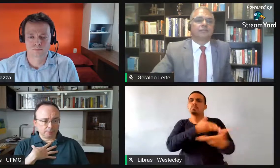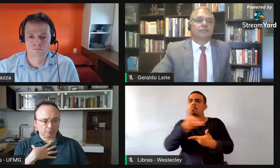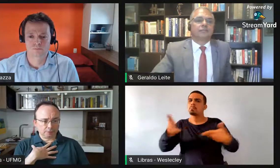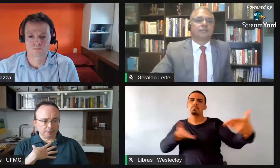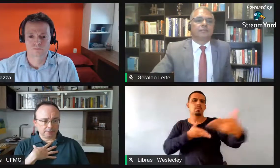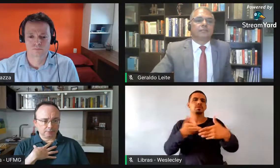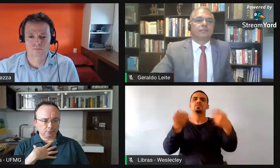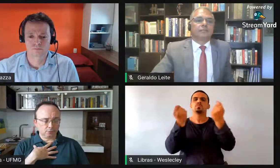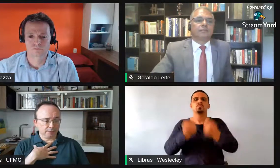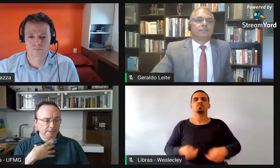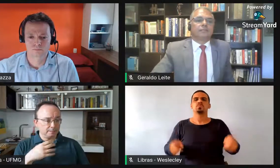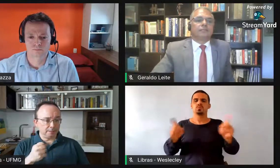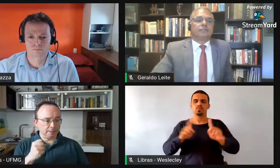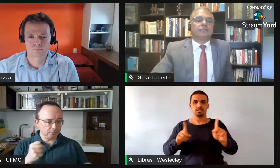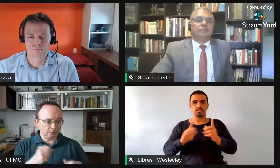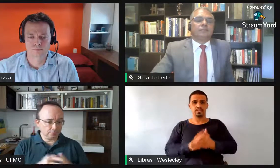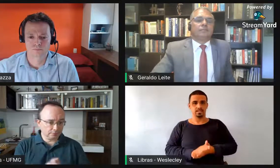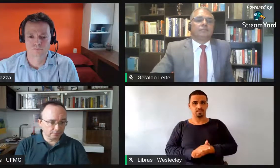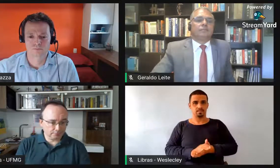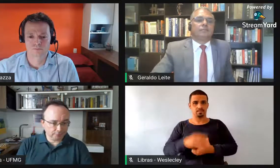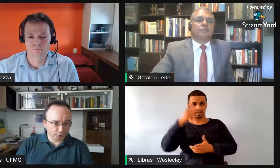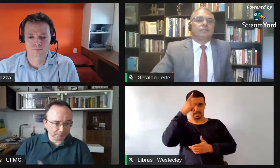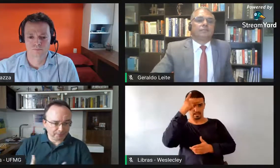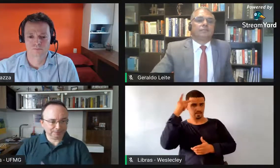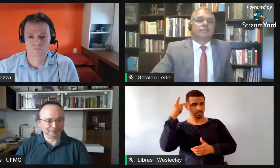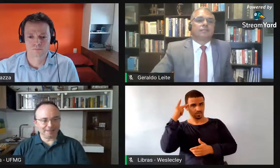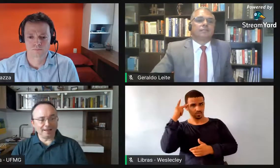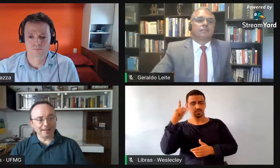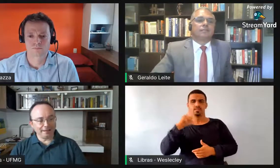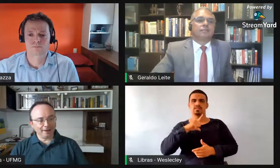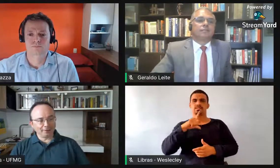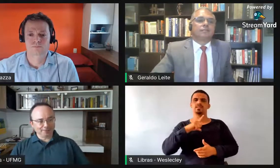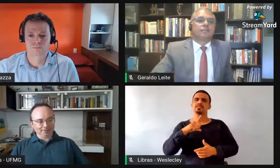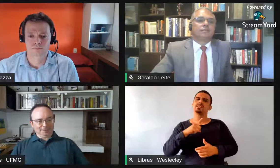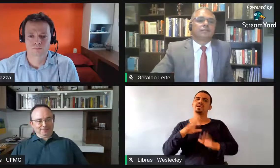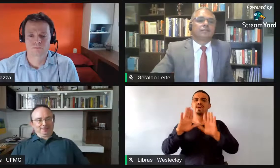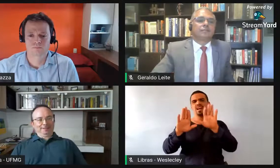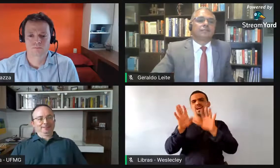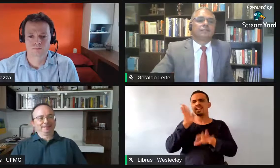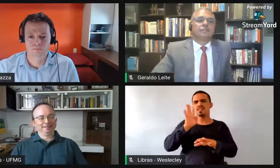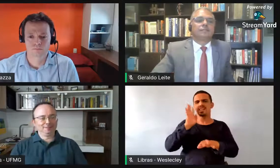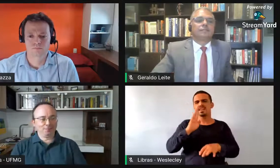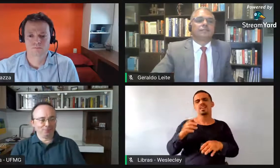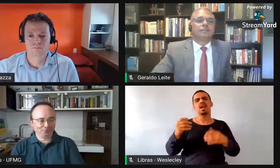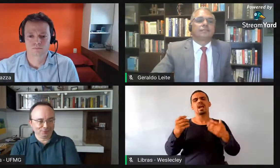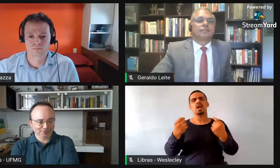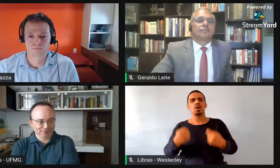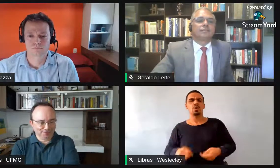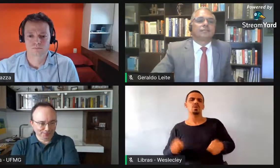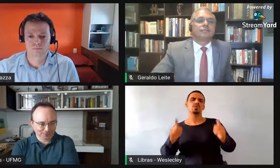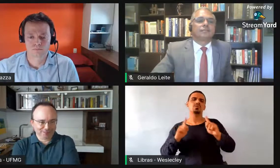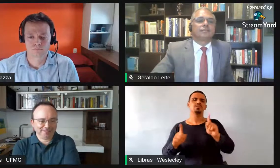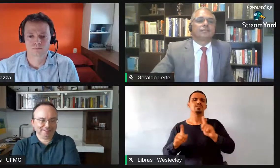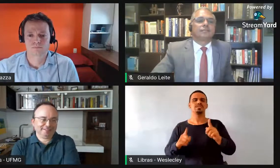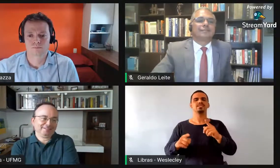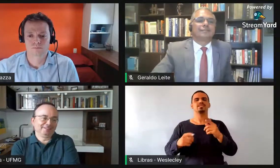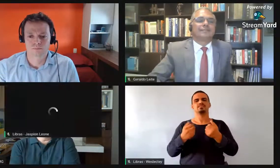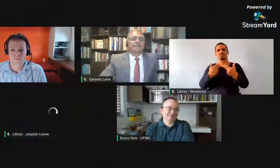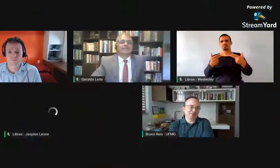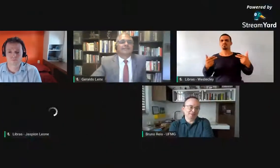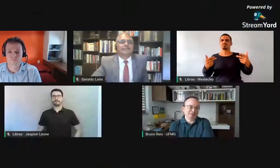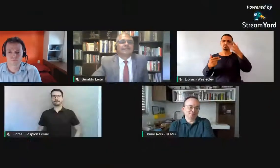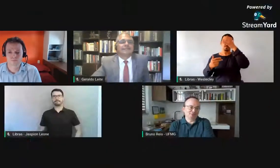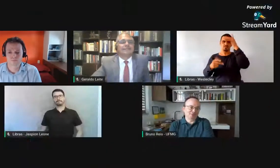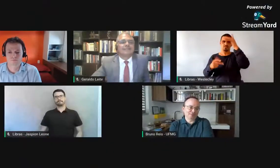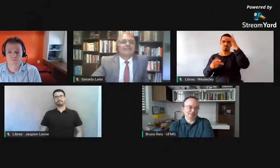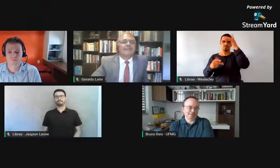As pessoas costumam receber isso com júbilo. Legal, não precisa mais de representante, é o povo votando o tempo todo. Vai